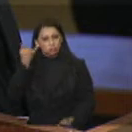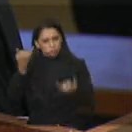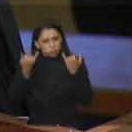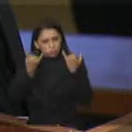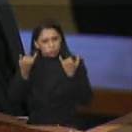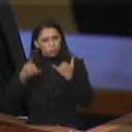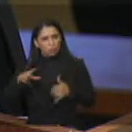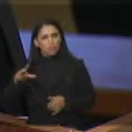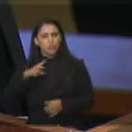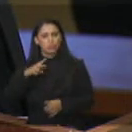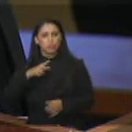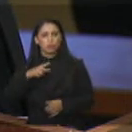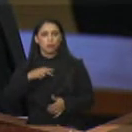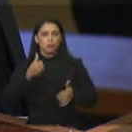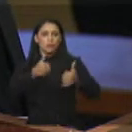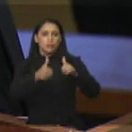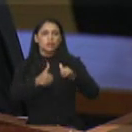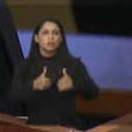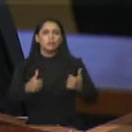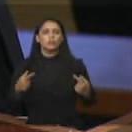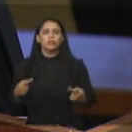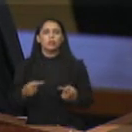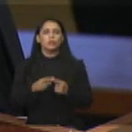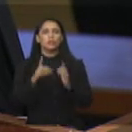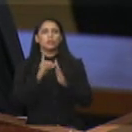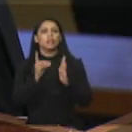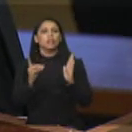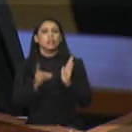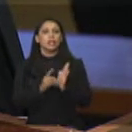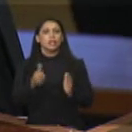Federal, examinando a compatibilidade do Decreto